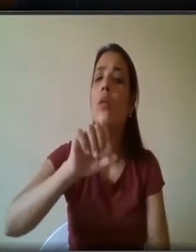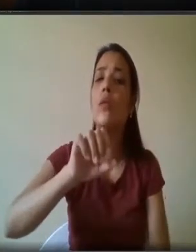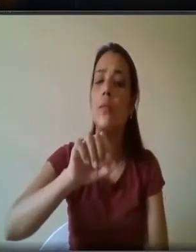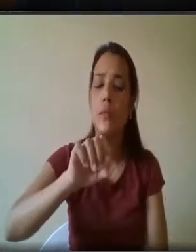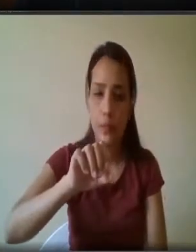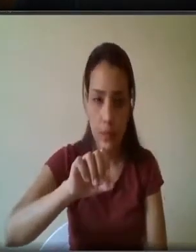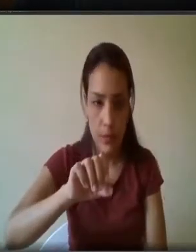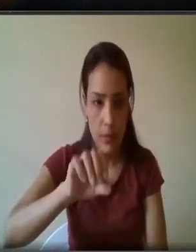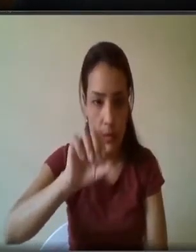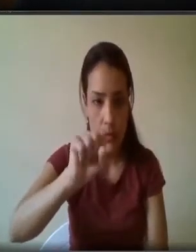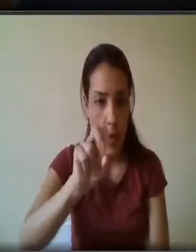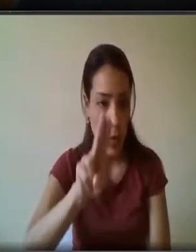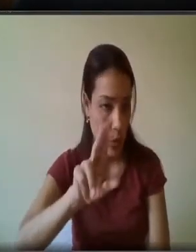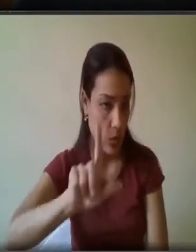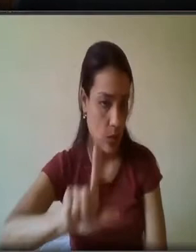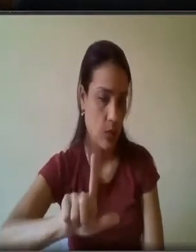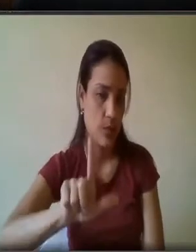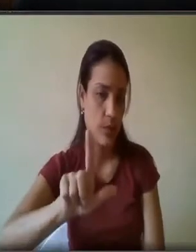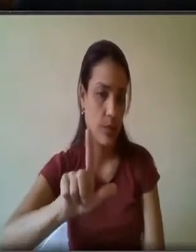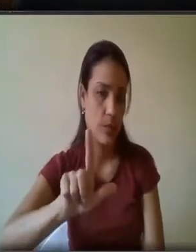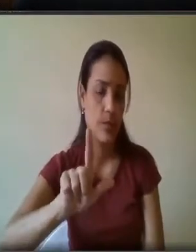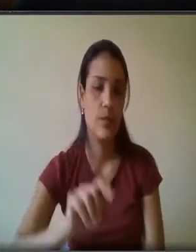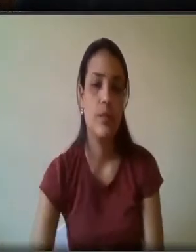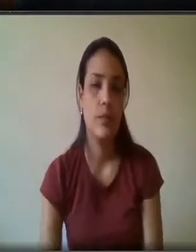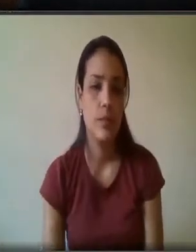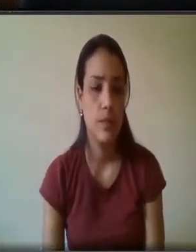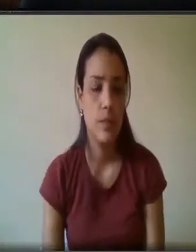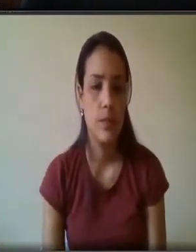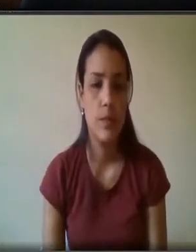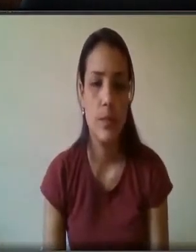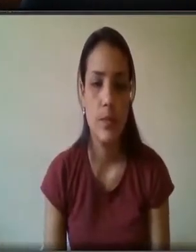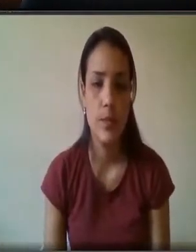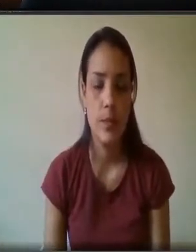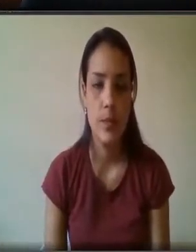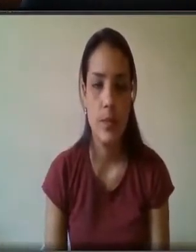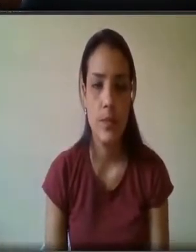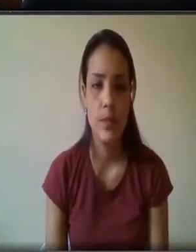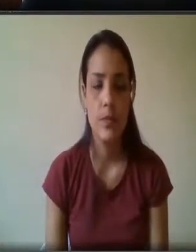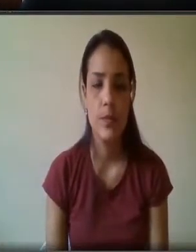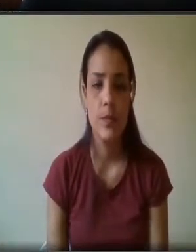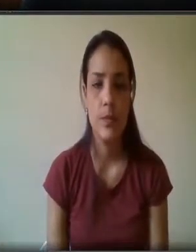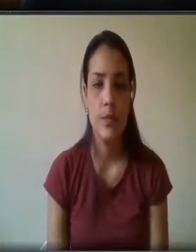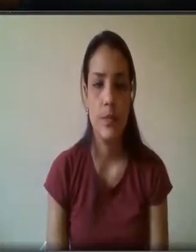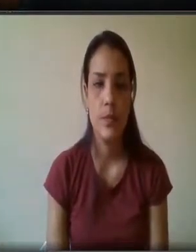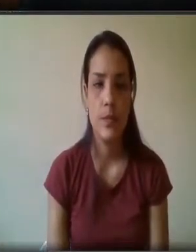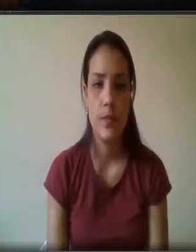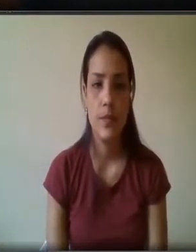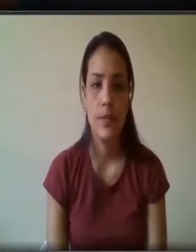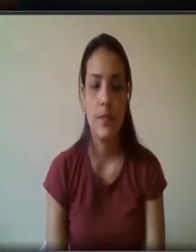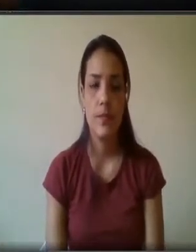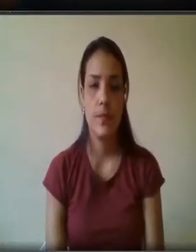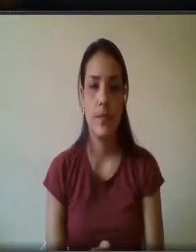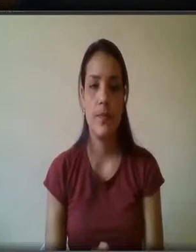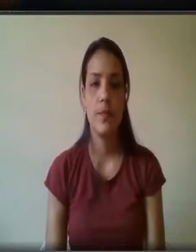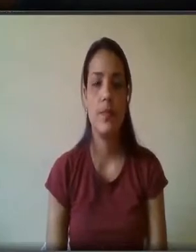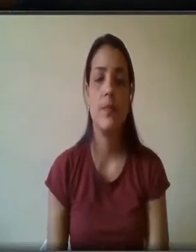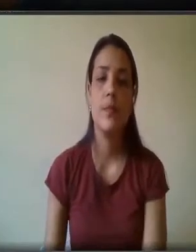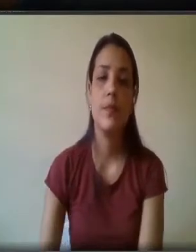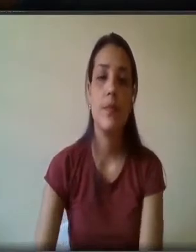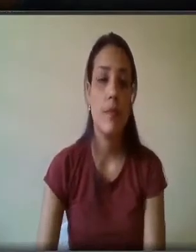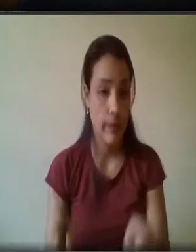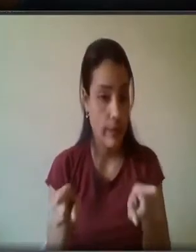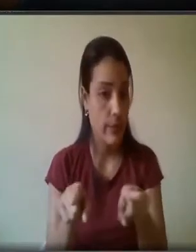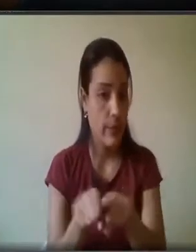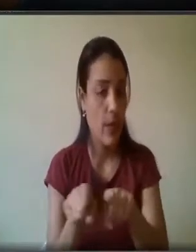tem aí a expressão melhor das nossas jazidas carboníferas. Levar em conta aqui